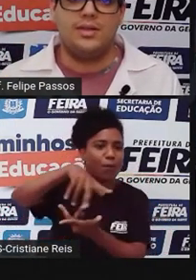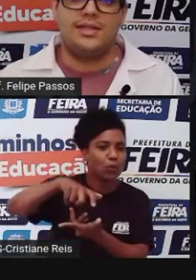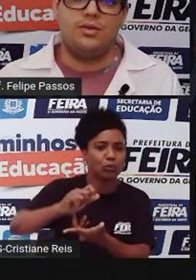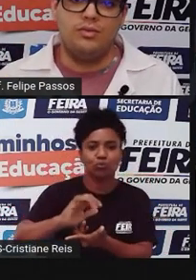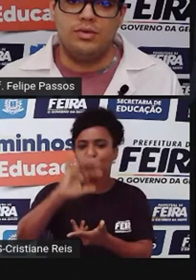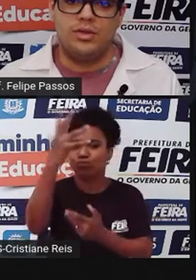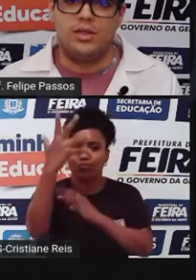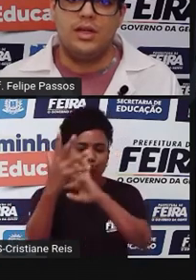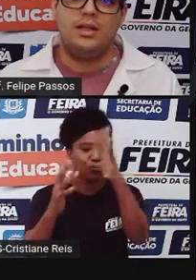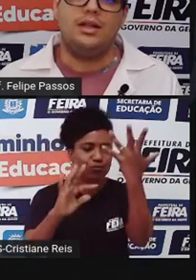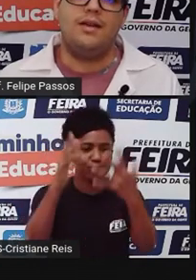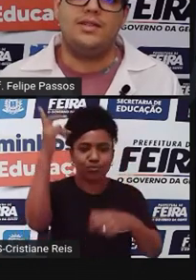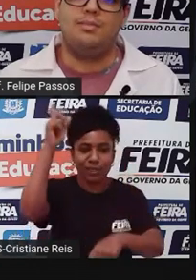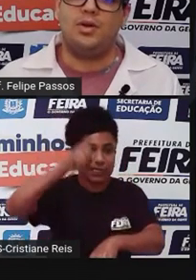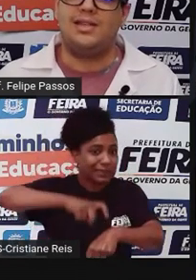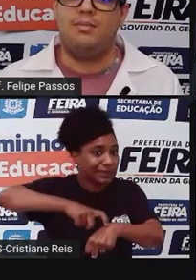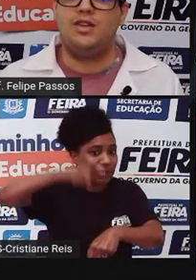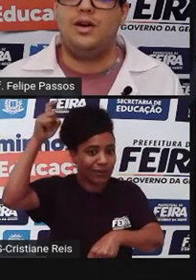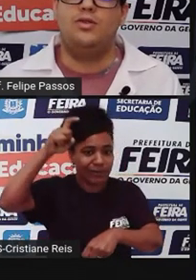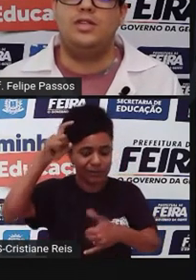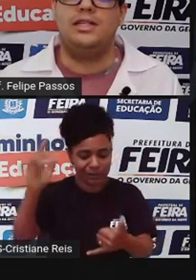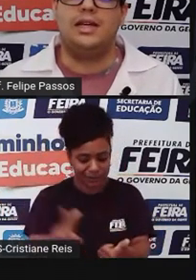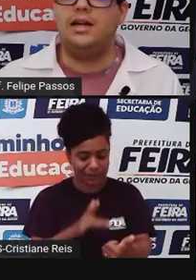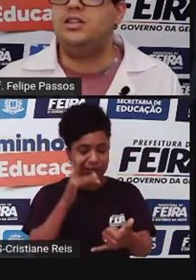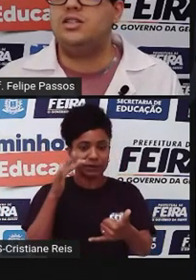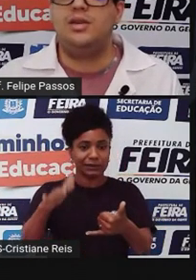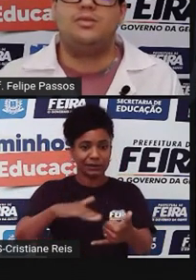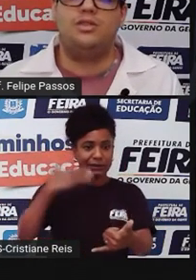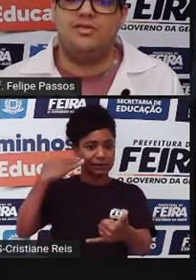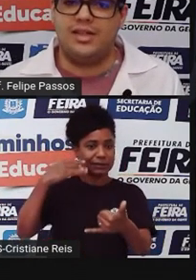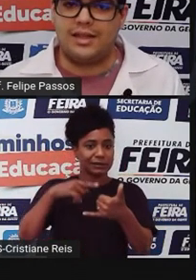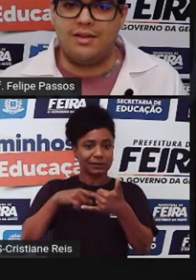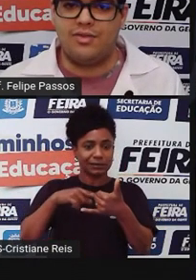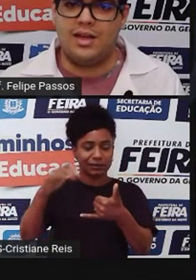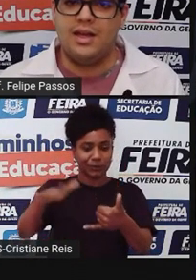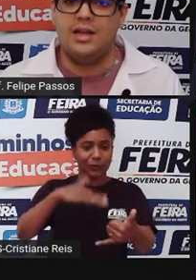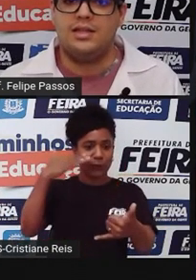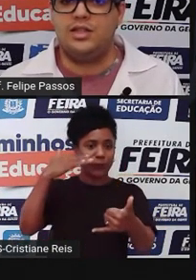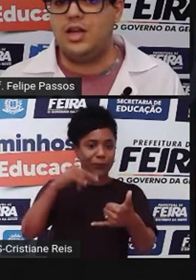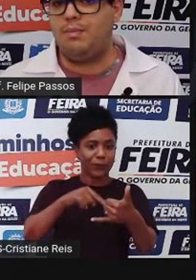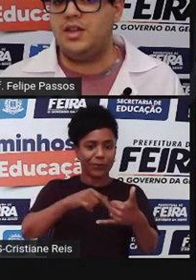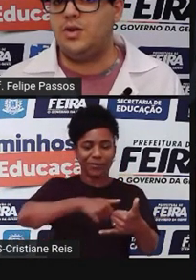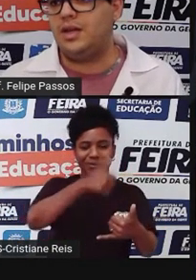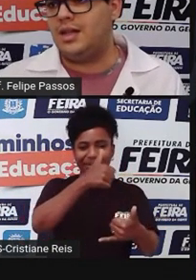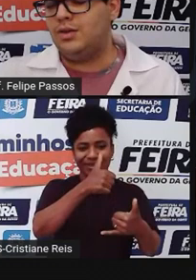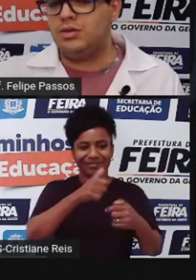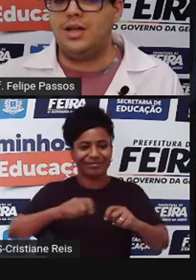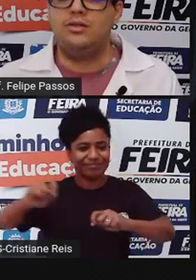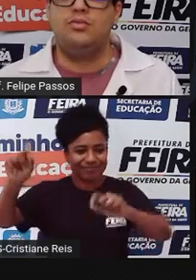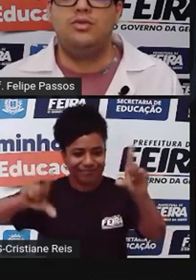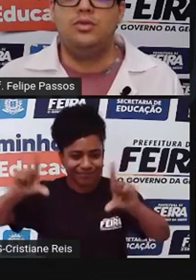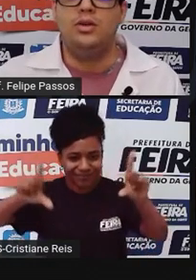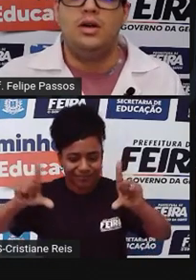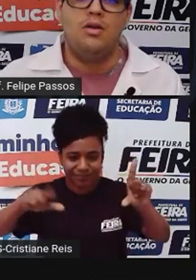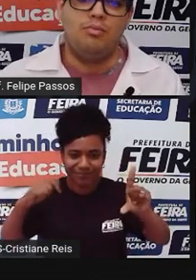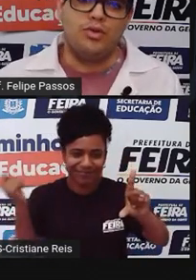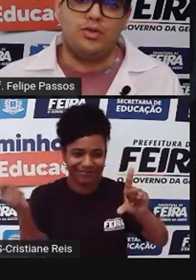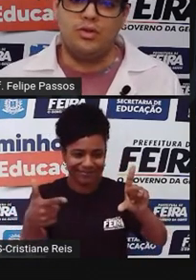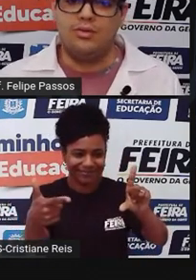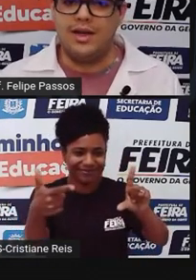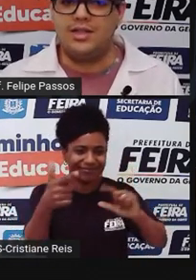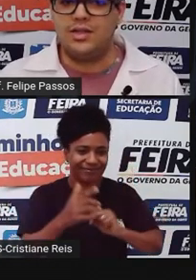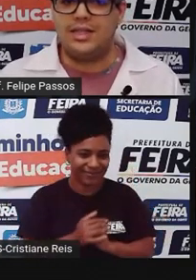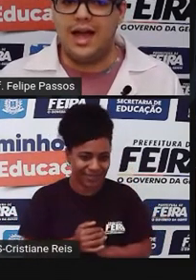todo em questão de segundos né Você pode saber de uma notícia antes mesmo de ver na TV se de repente alguém lá do outro lado do mundo